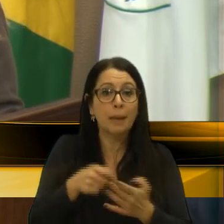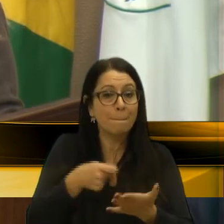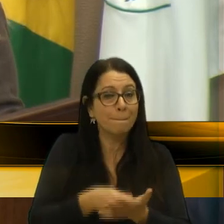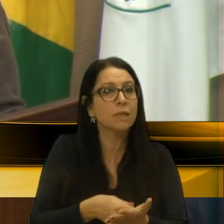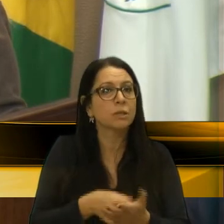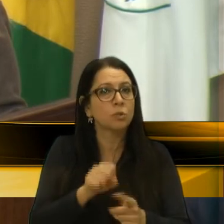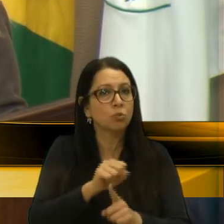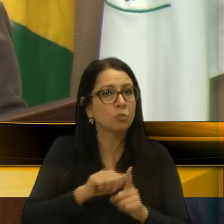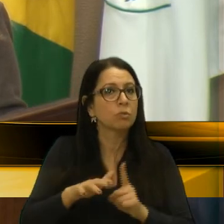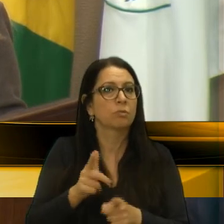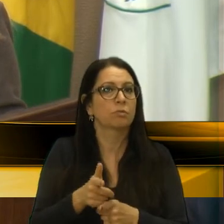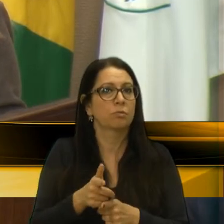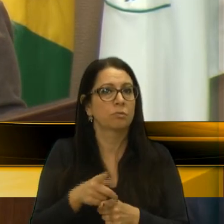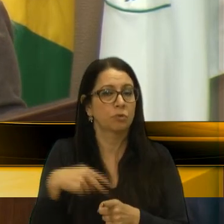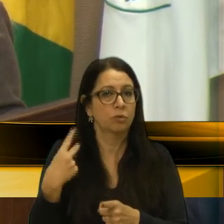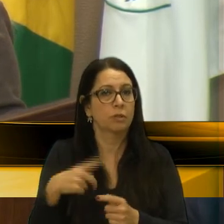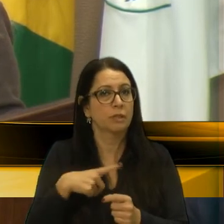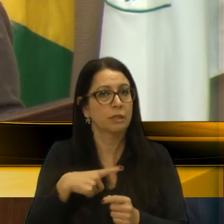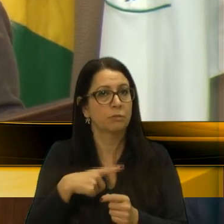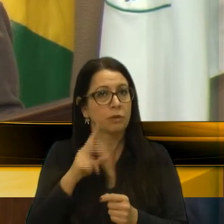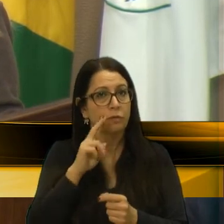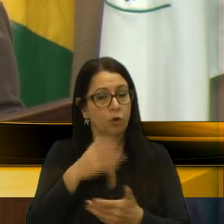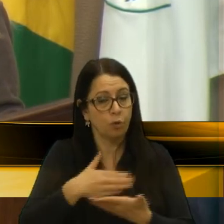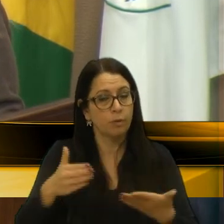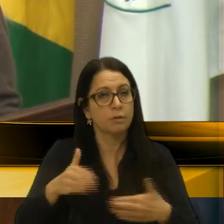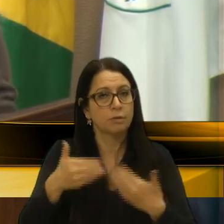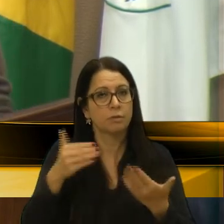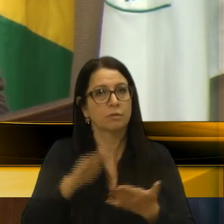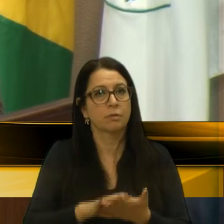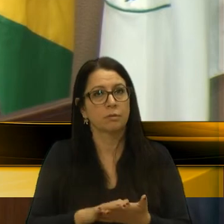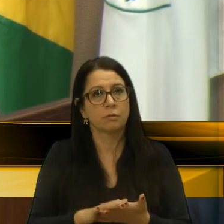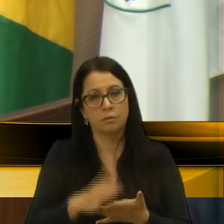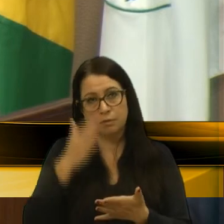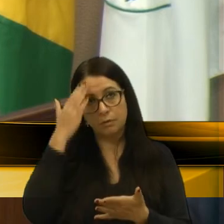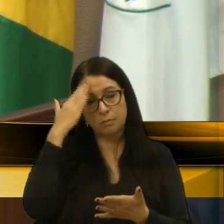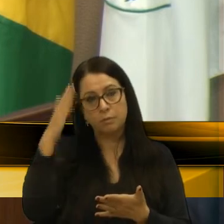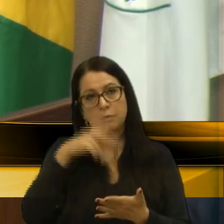sociedade e nós temos que encabeçar essa pressão. Muito obrigada, presidente.